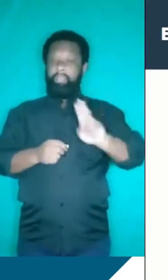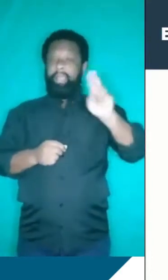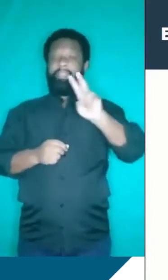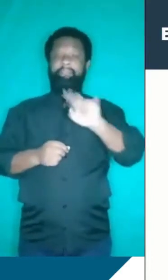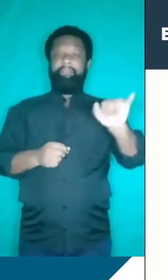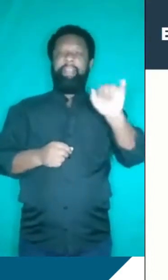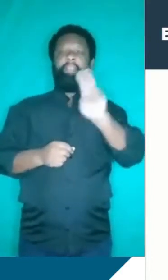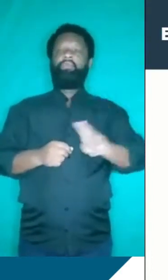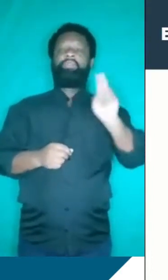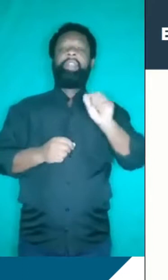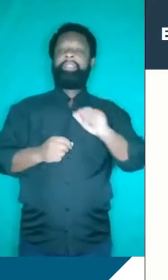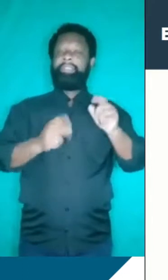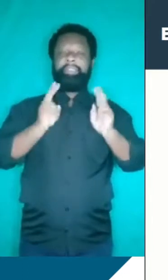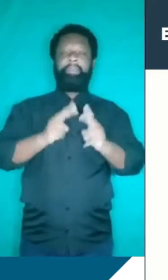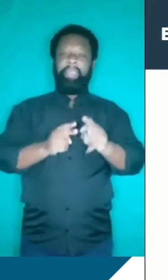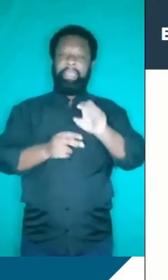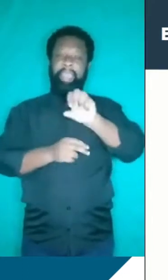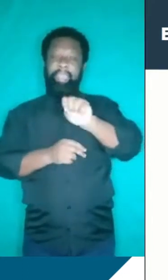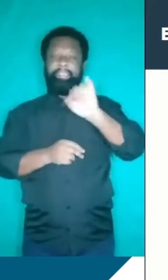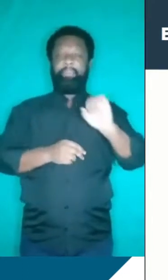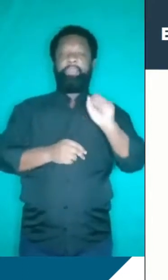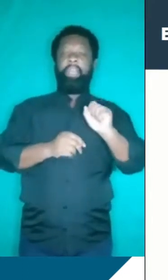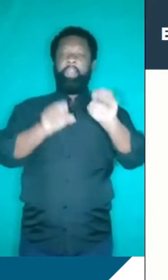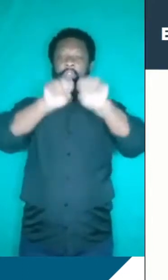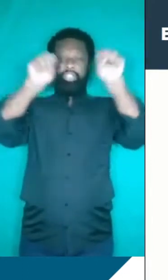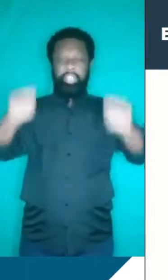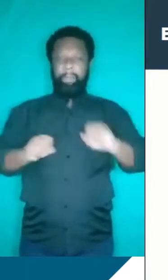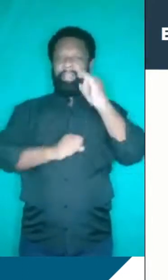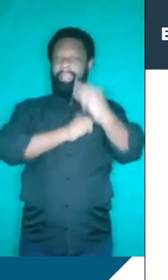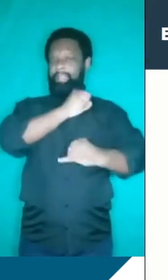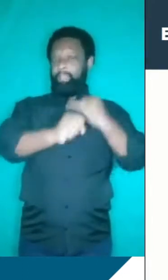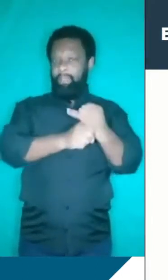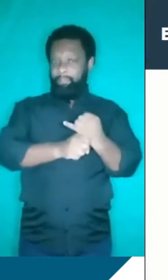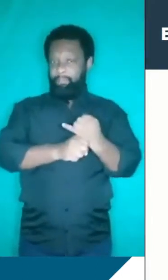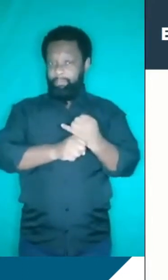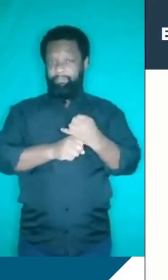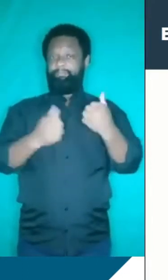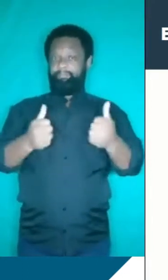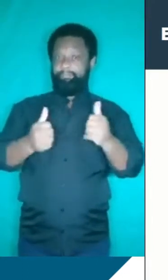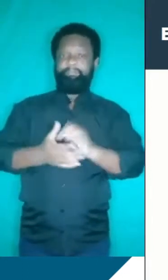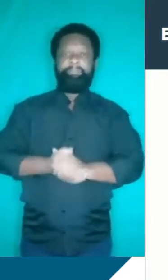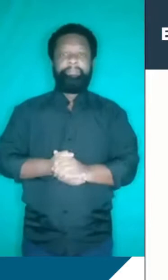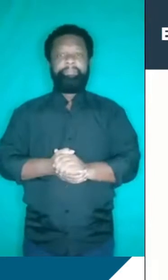utilizar nessas equações aqui são todas no SI. A altura sempre em metros também, tudo bem?